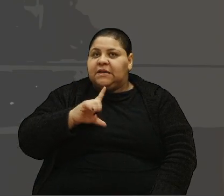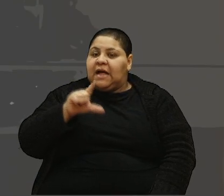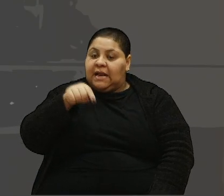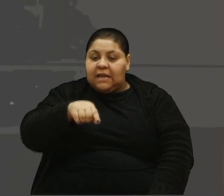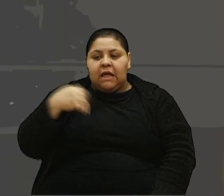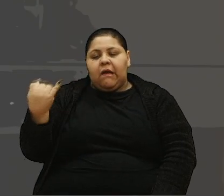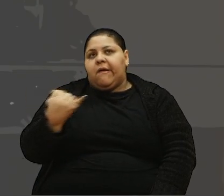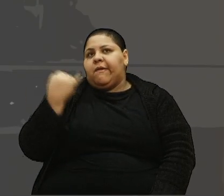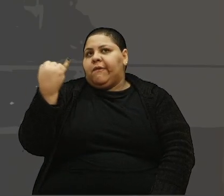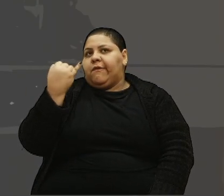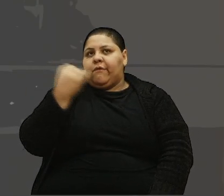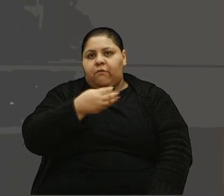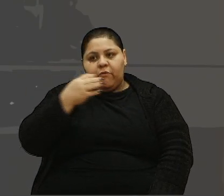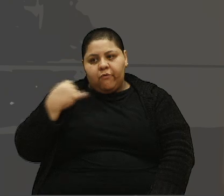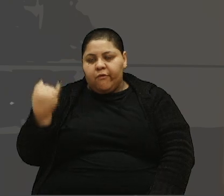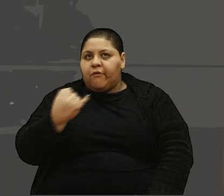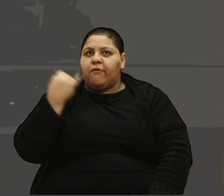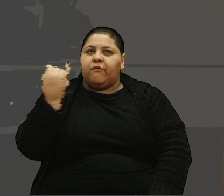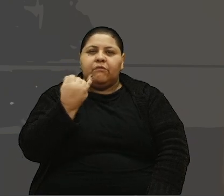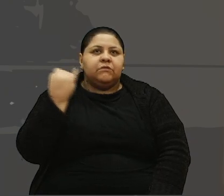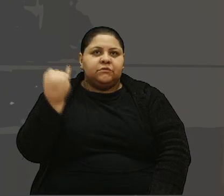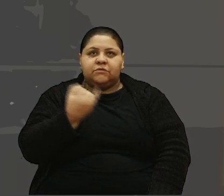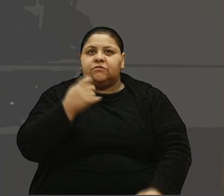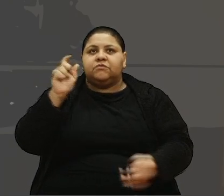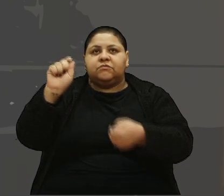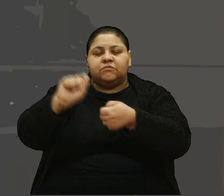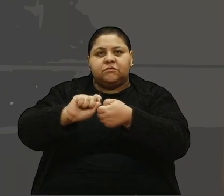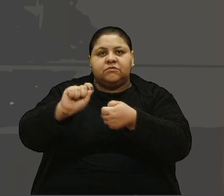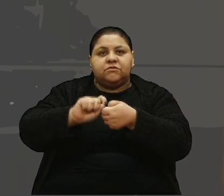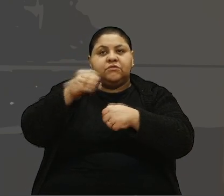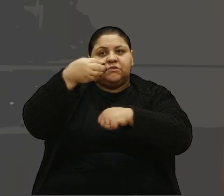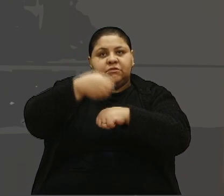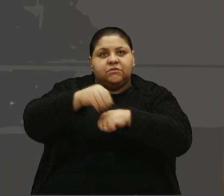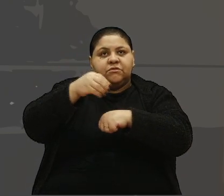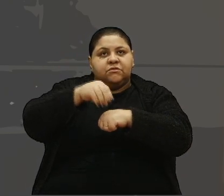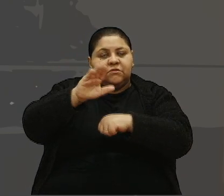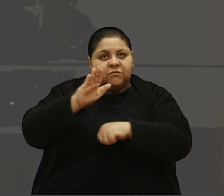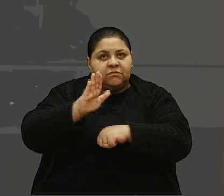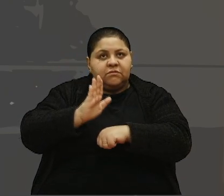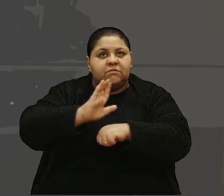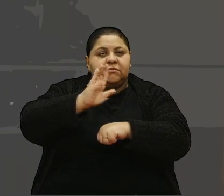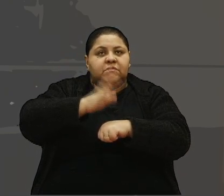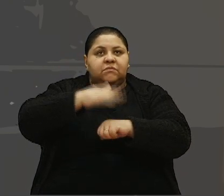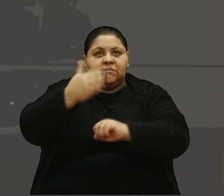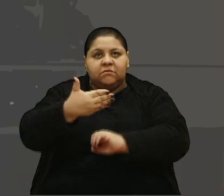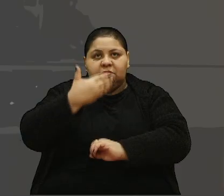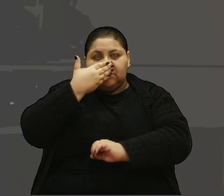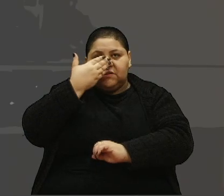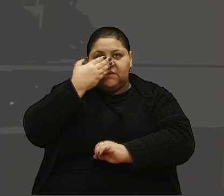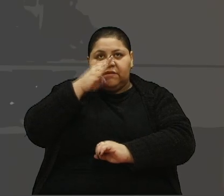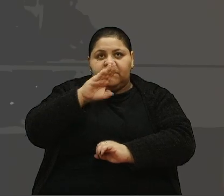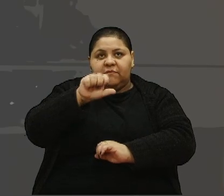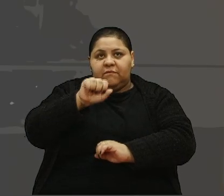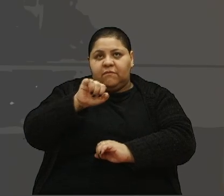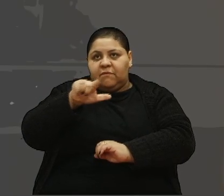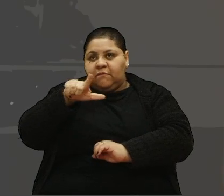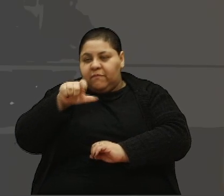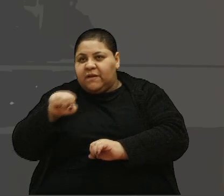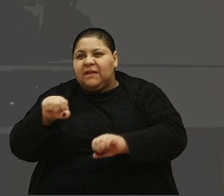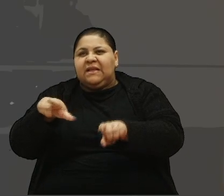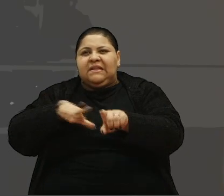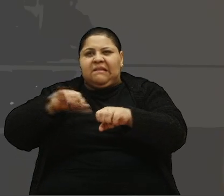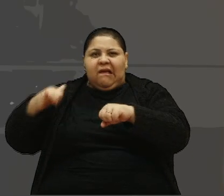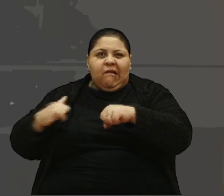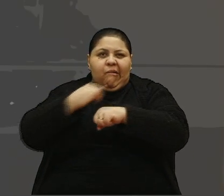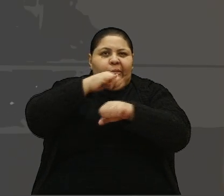importância. Extrema importância, inclusive, fizemos uma sugestão para mais uma ali na frente do Basílio Katchenko, que pega aeroporto, Teresópolis,